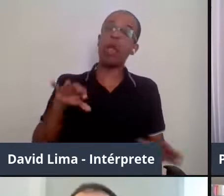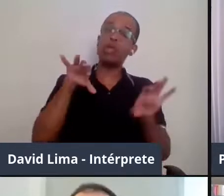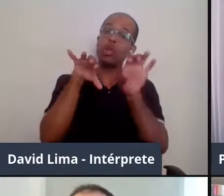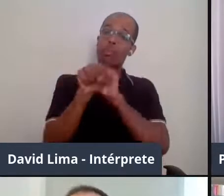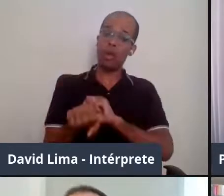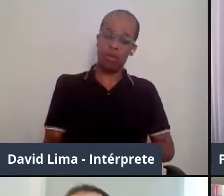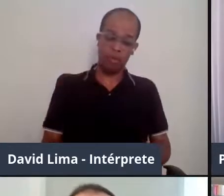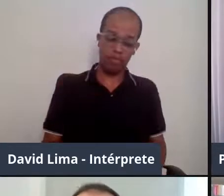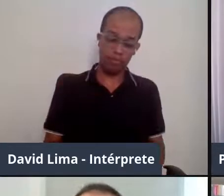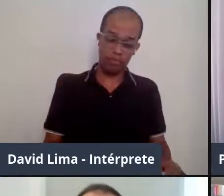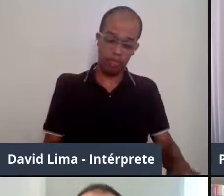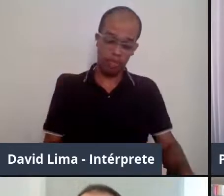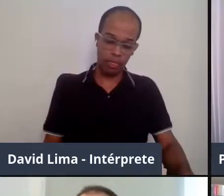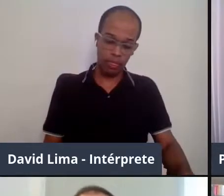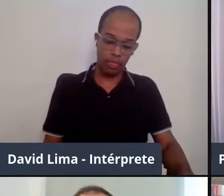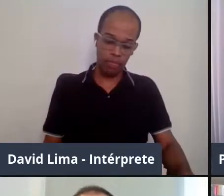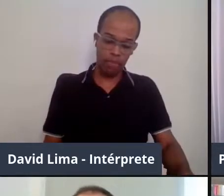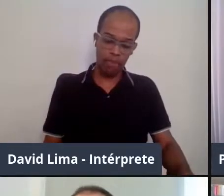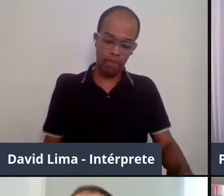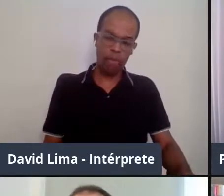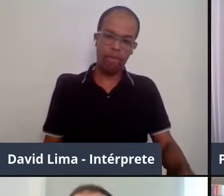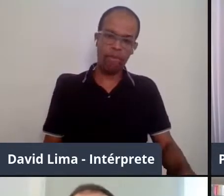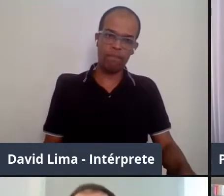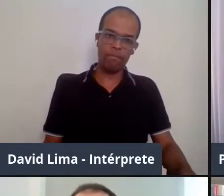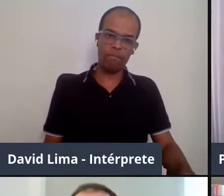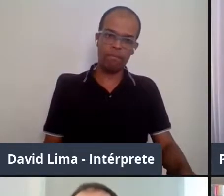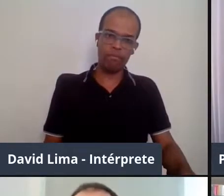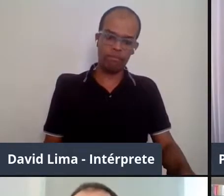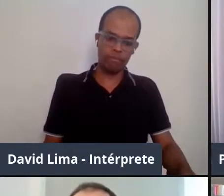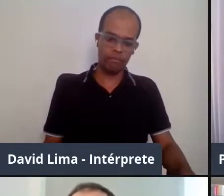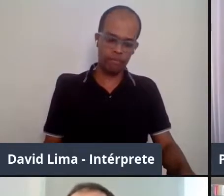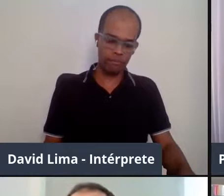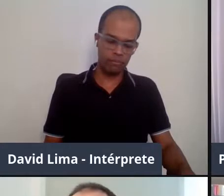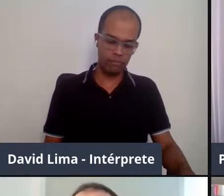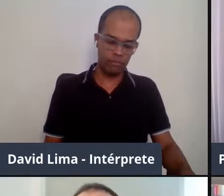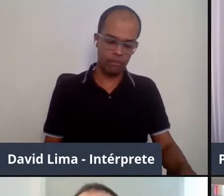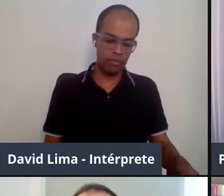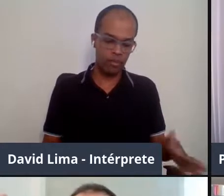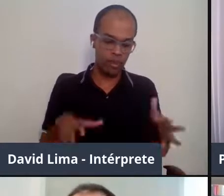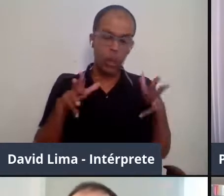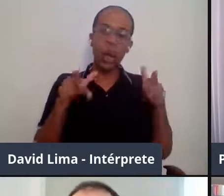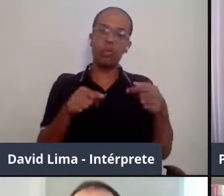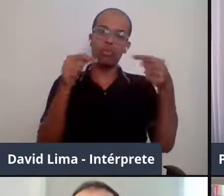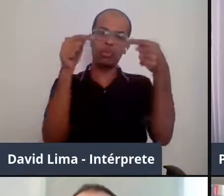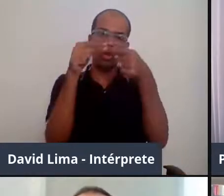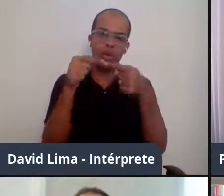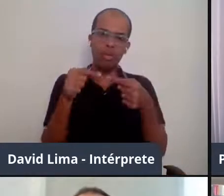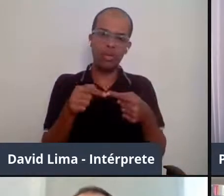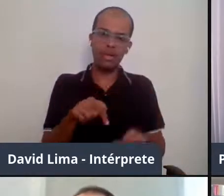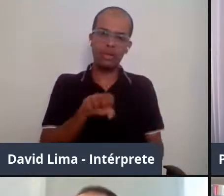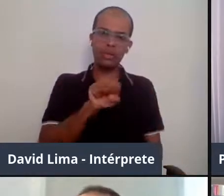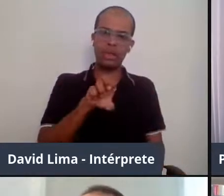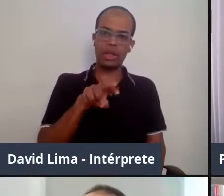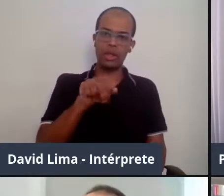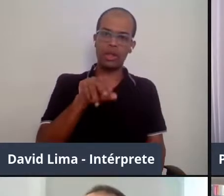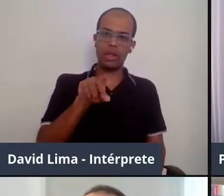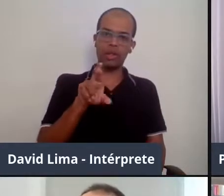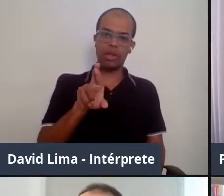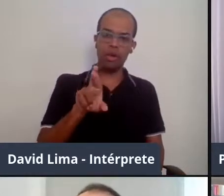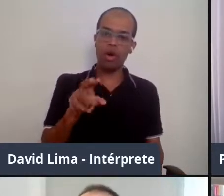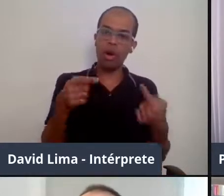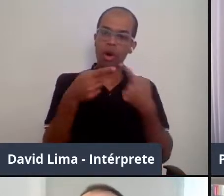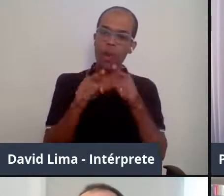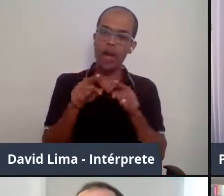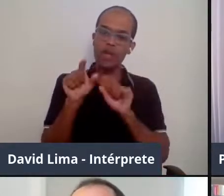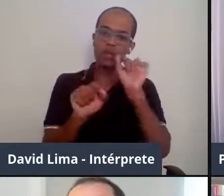se desvaloriza. O rigor, estamos todo mundo aqui está de acordo, senador, tenho certeza os colegas também, mas só que